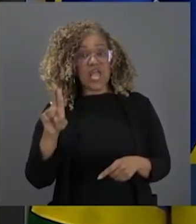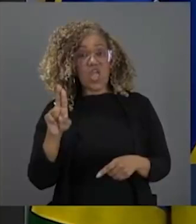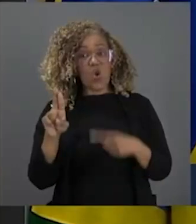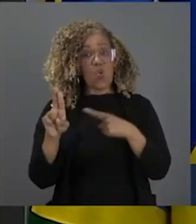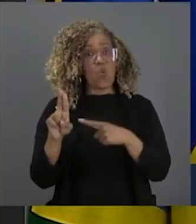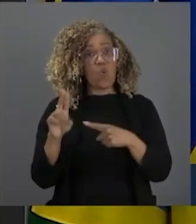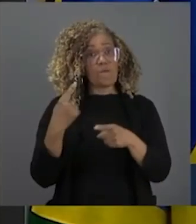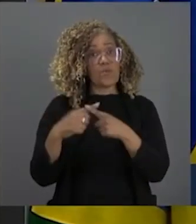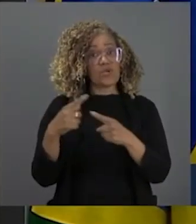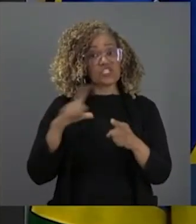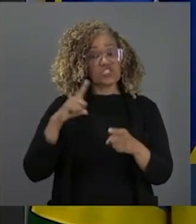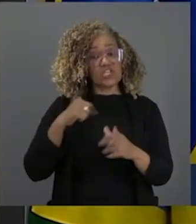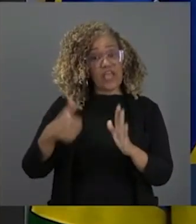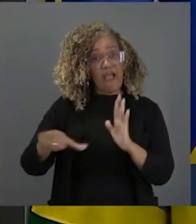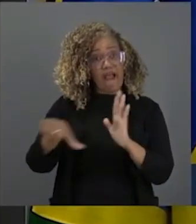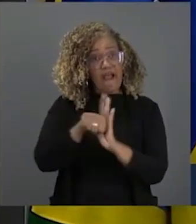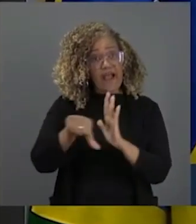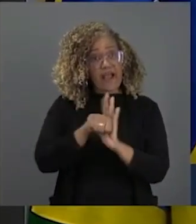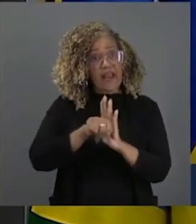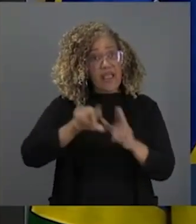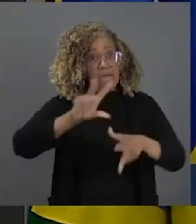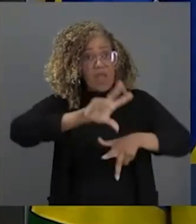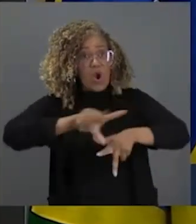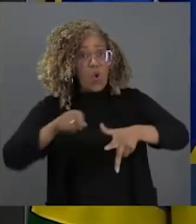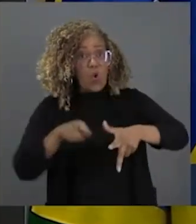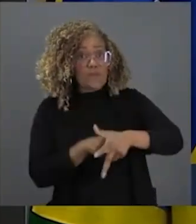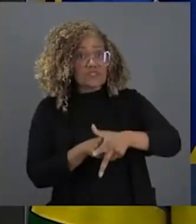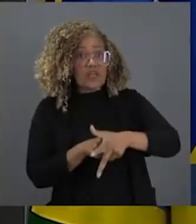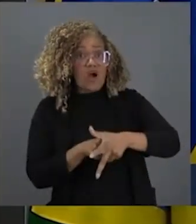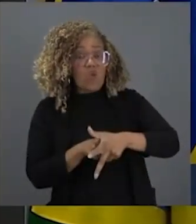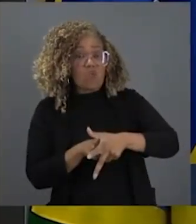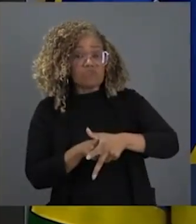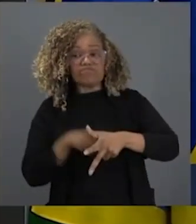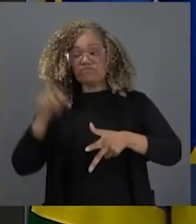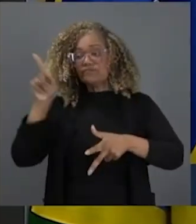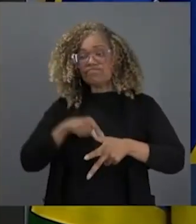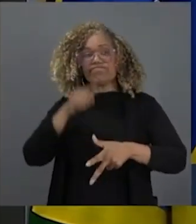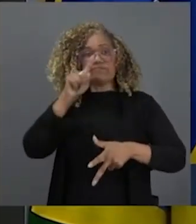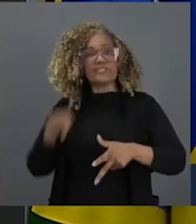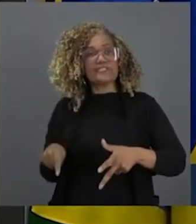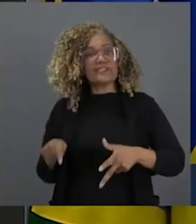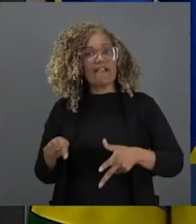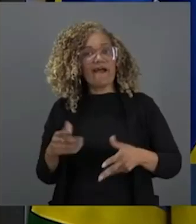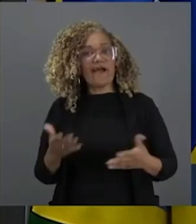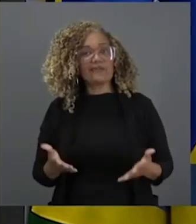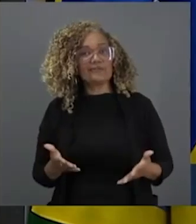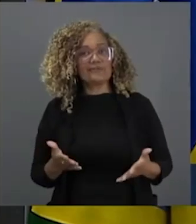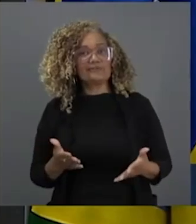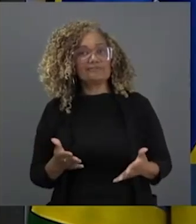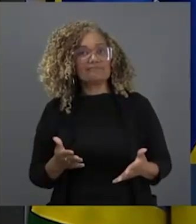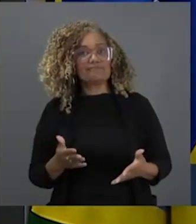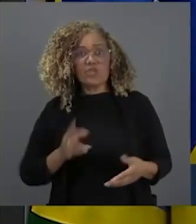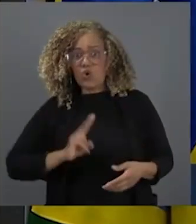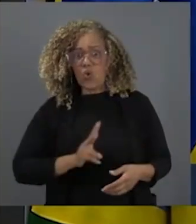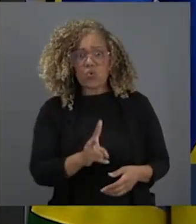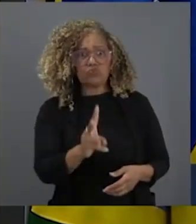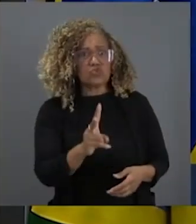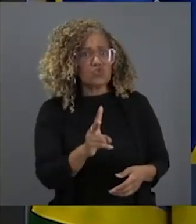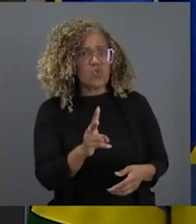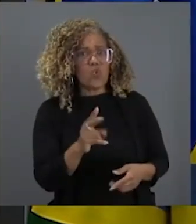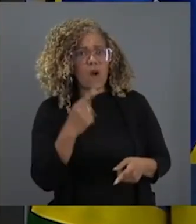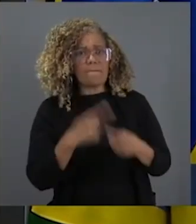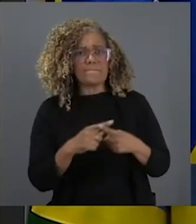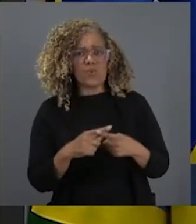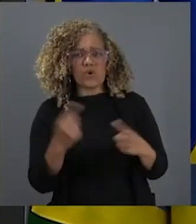crime de corrupção dele está prescrito continua de pé a maior inversão de